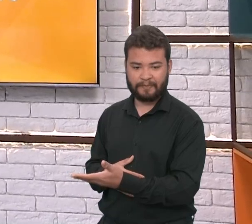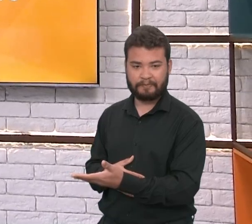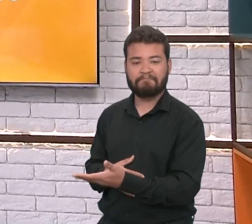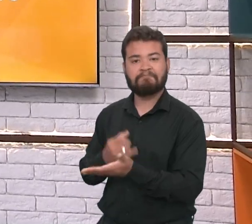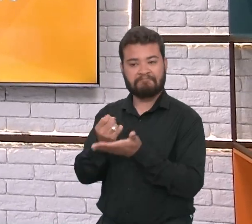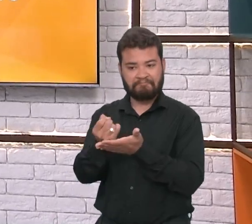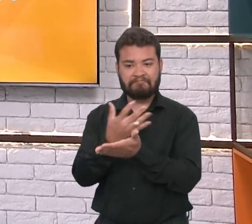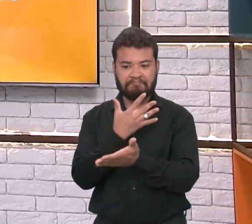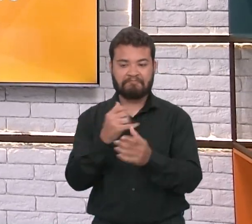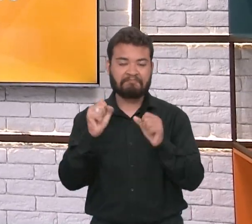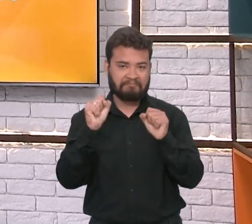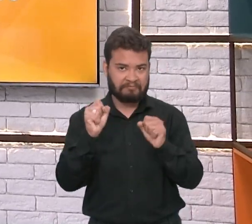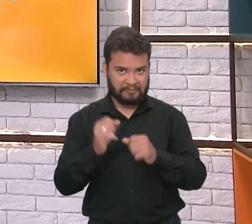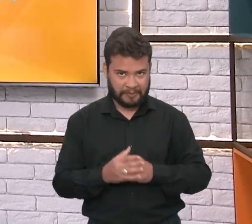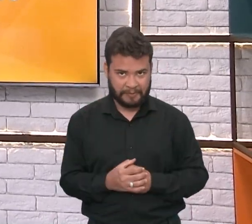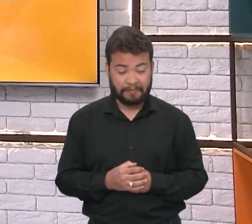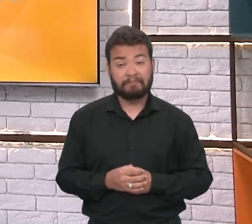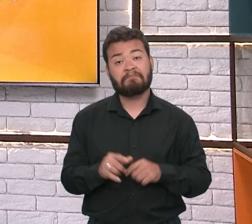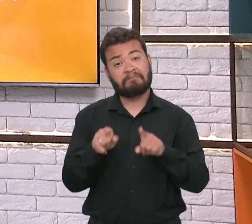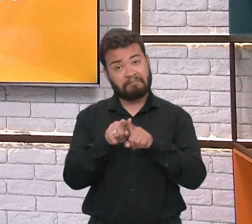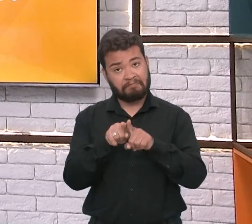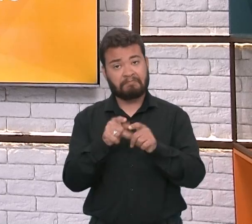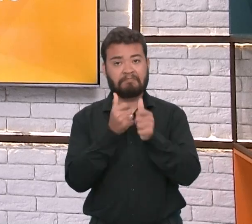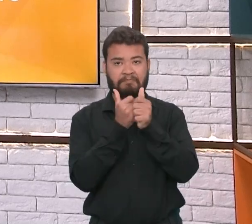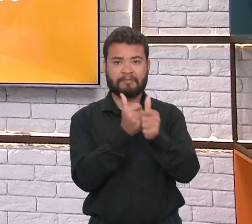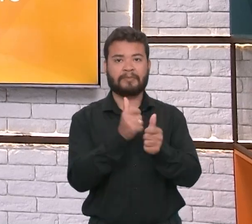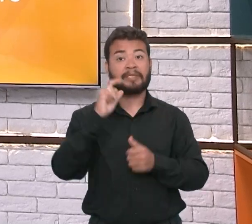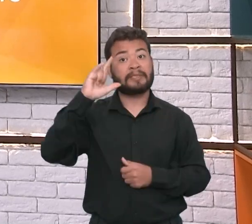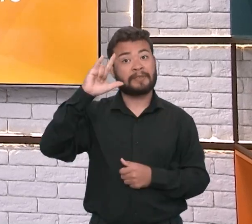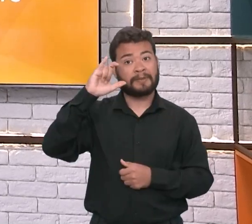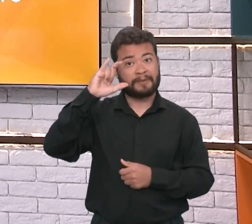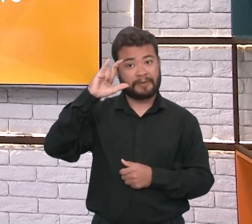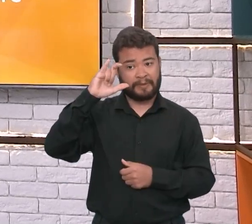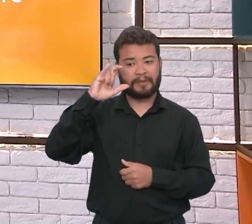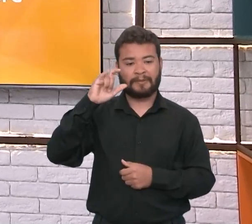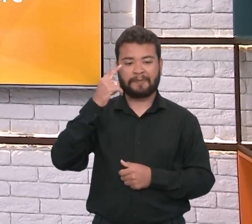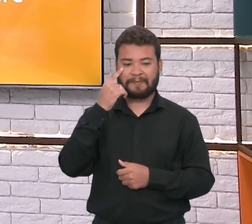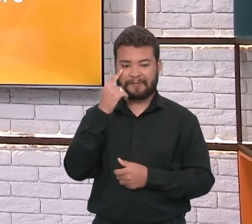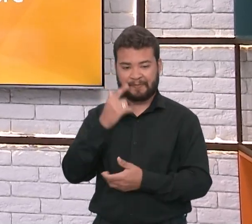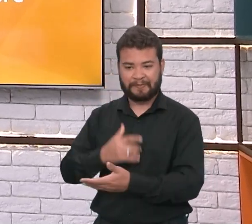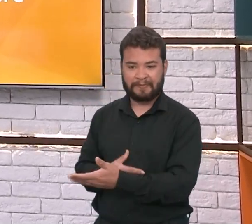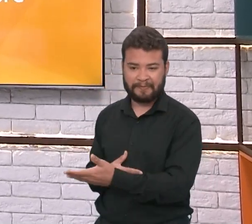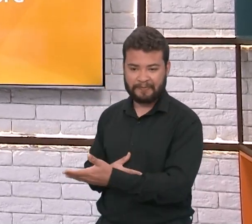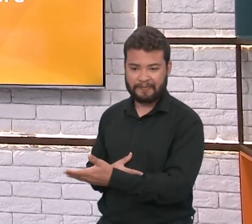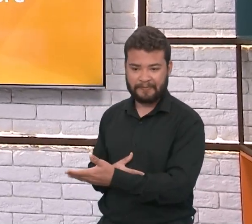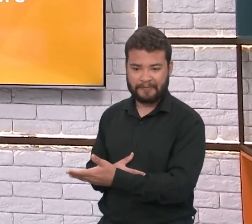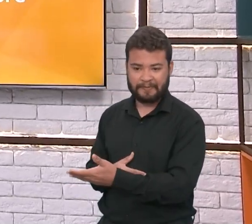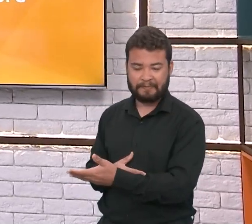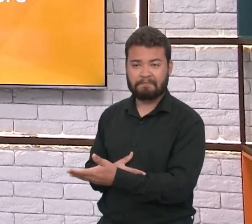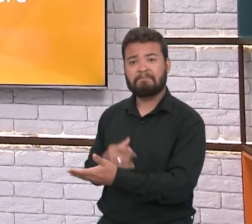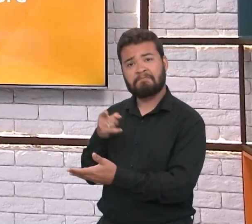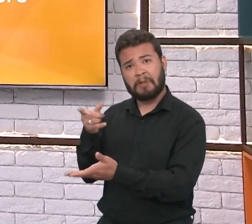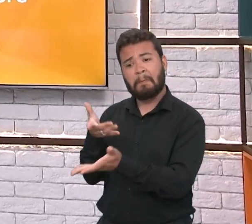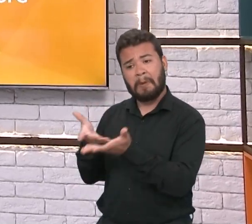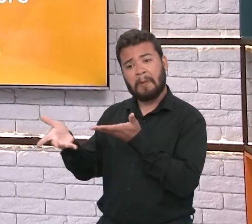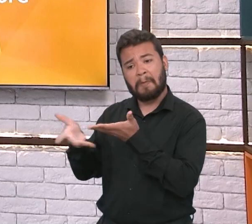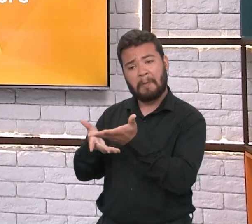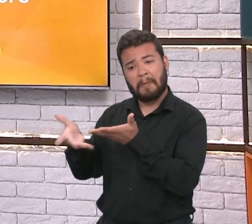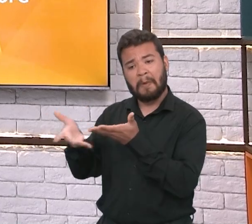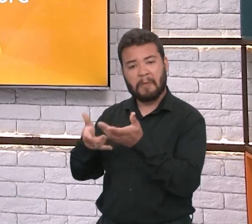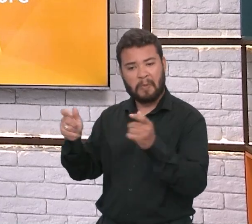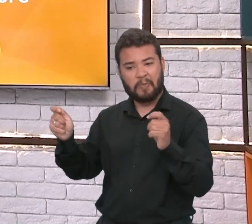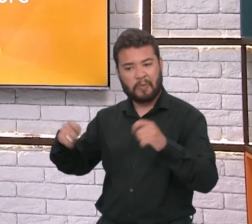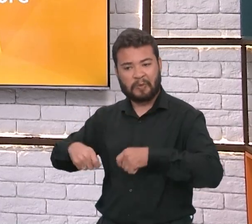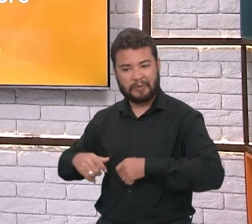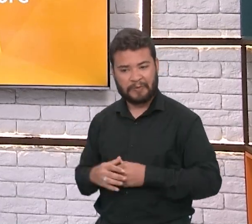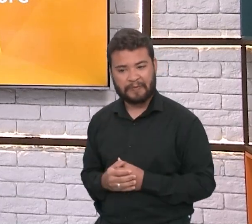62991811406. Você pode também começar a seguir a gente por meio do nosso Instagram, @TVUFG, e interagir com a gente por lá. Como o programa